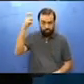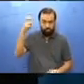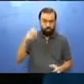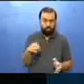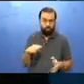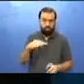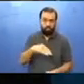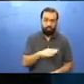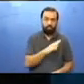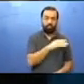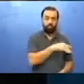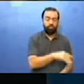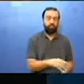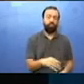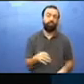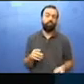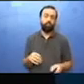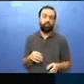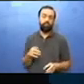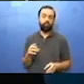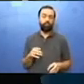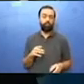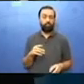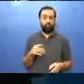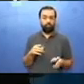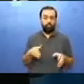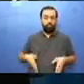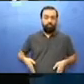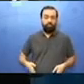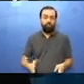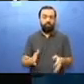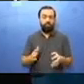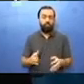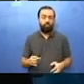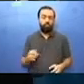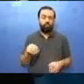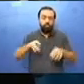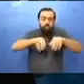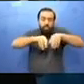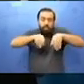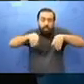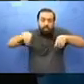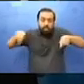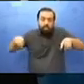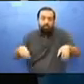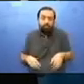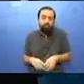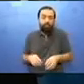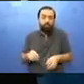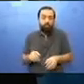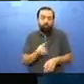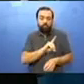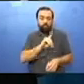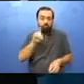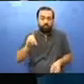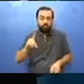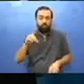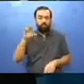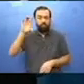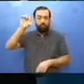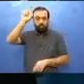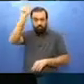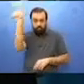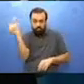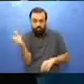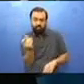areia em noites de lindo luar. Vocês estão vendo este pequeno pedacinho? Acompanhem no livro de vocês. Este trechinho,